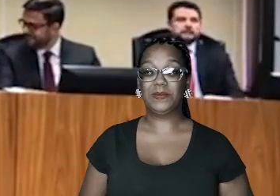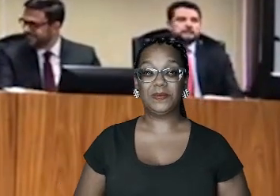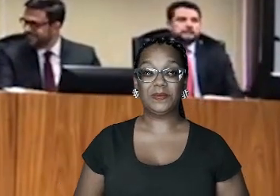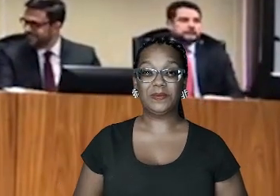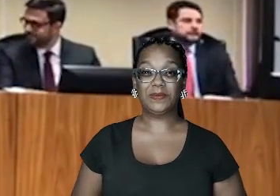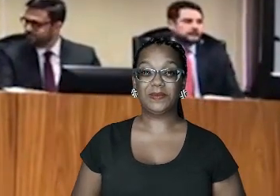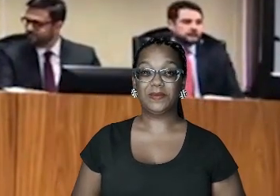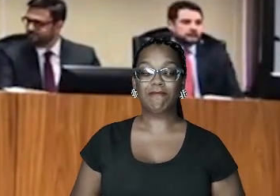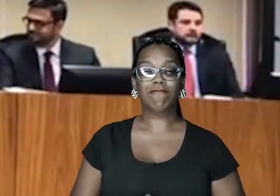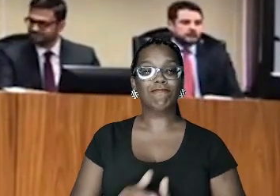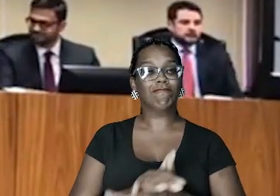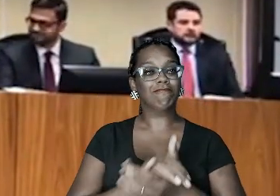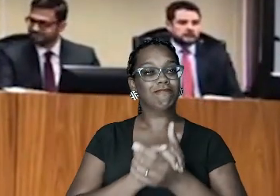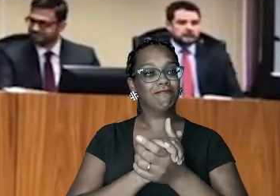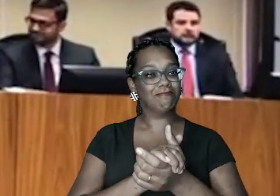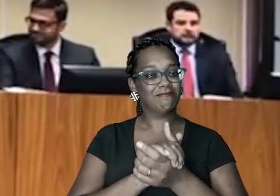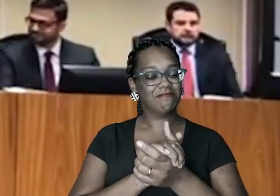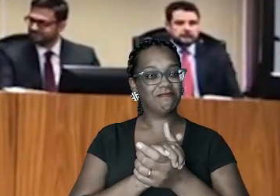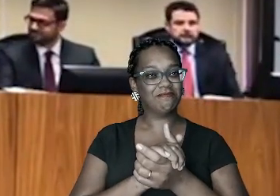Nascimento